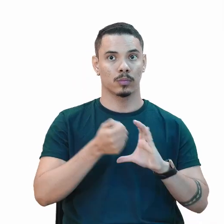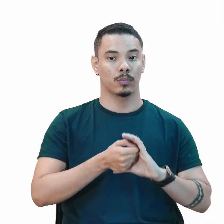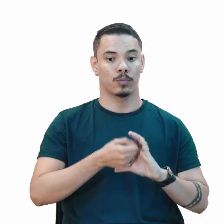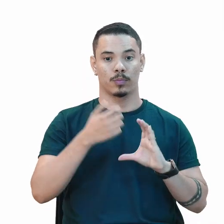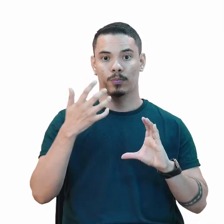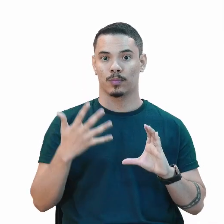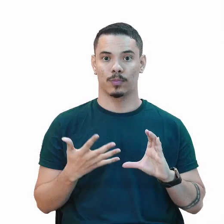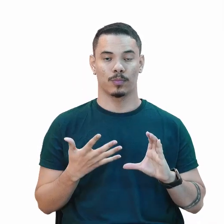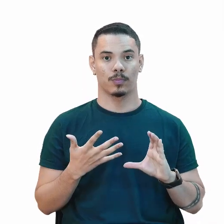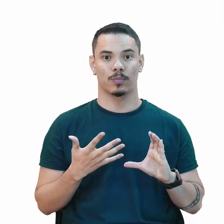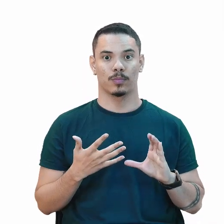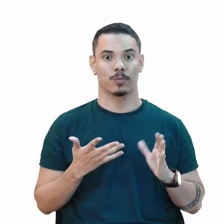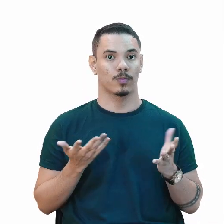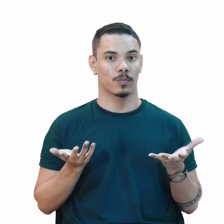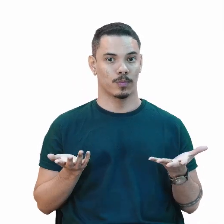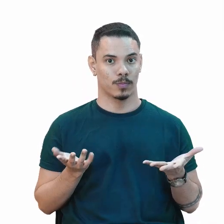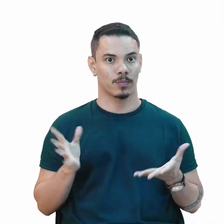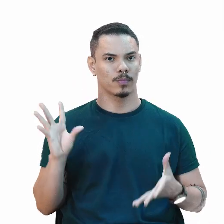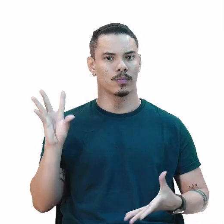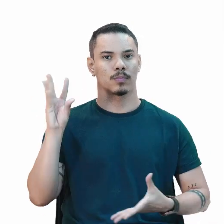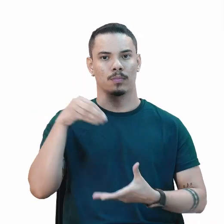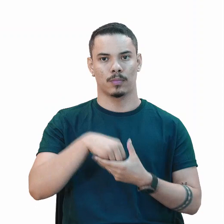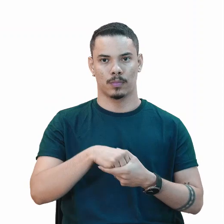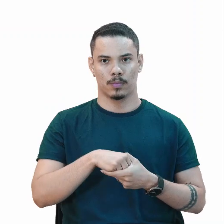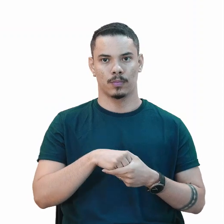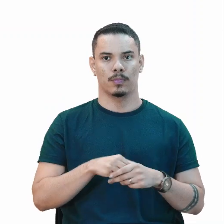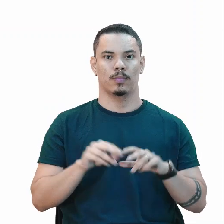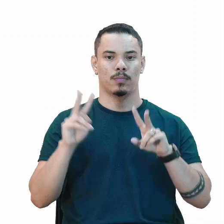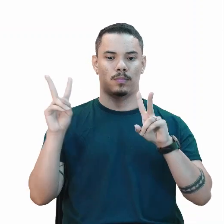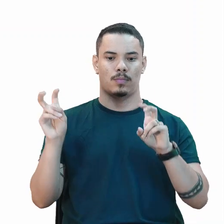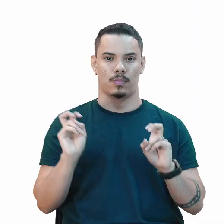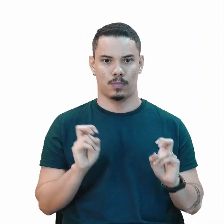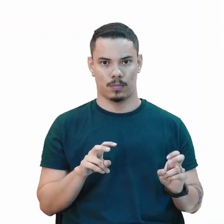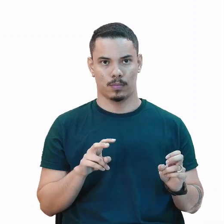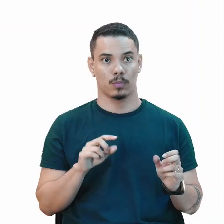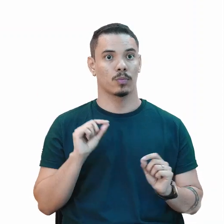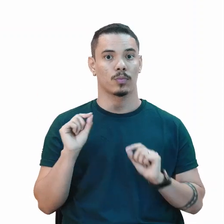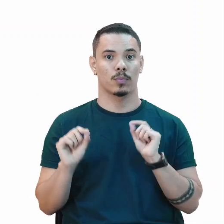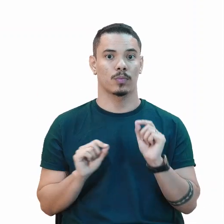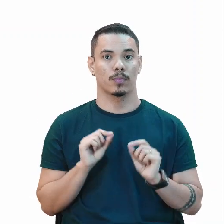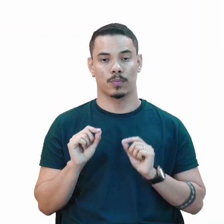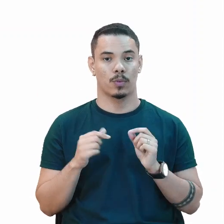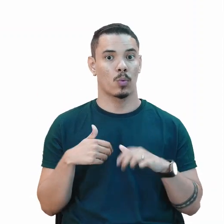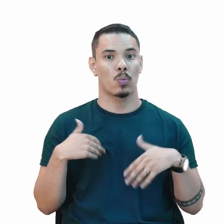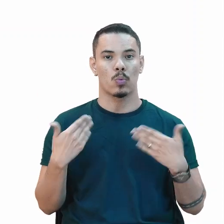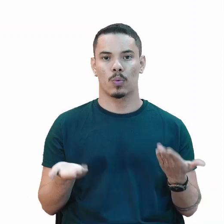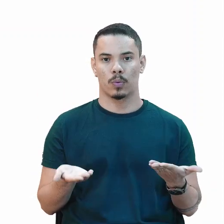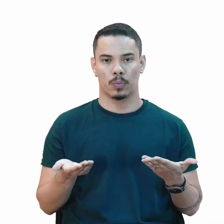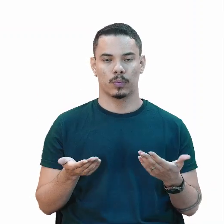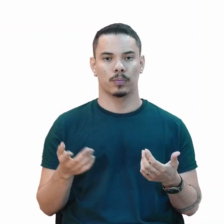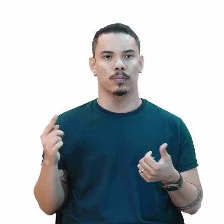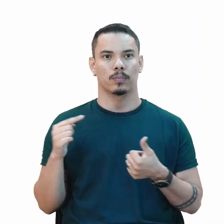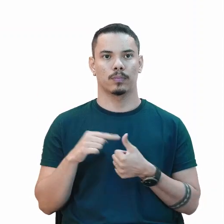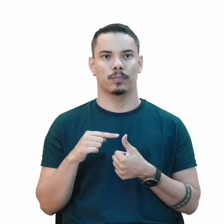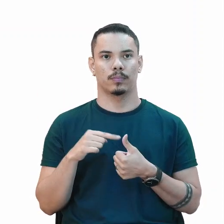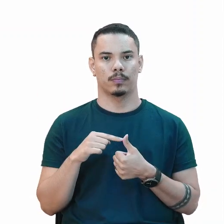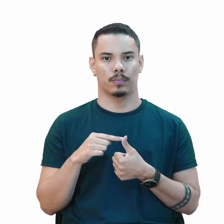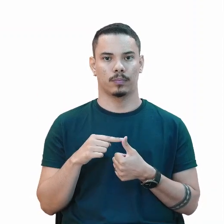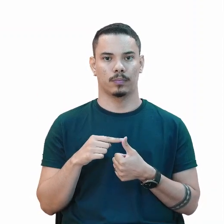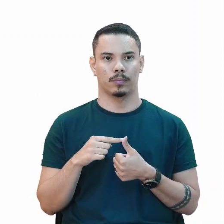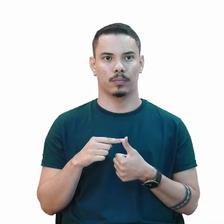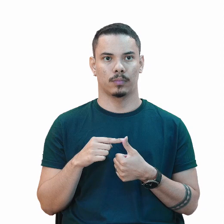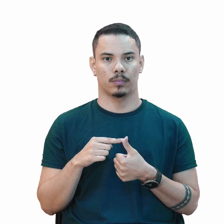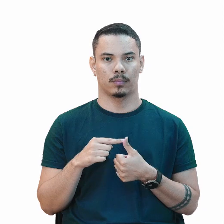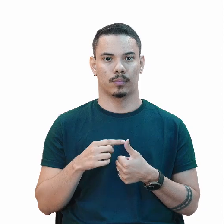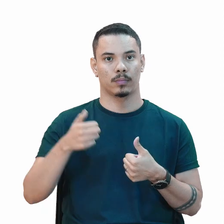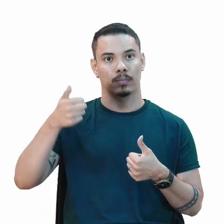do estoicismo presente nessa citação é o quê? Qual é a característica? Alternativa